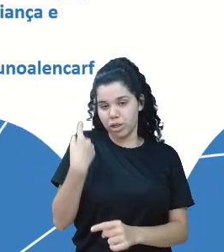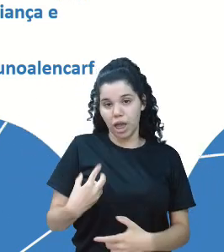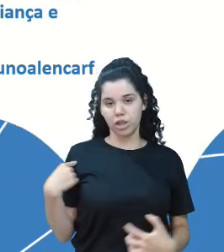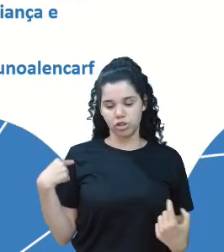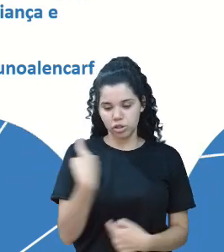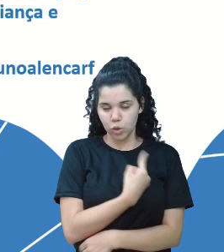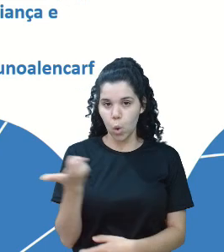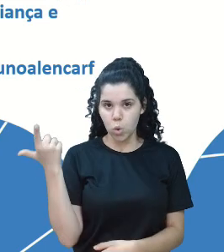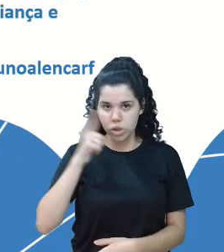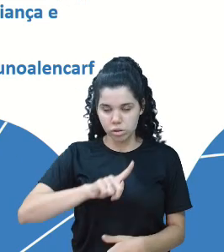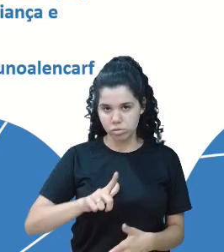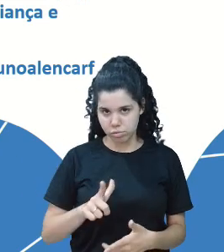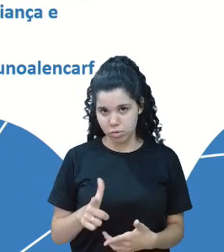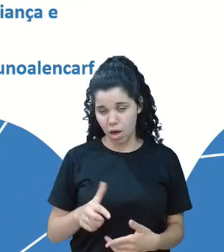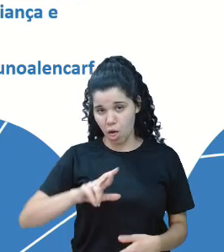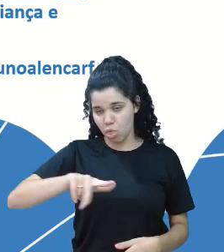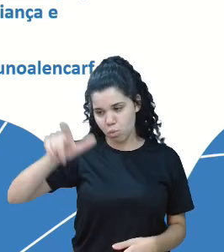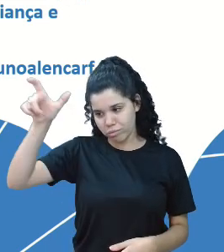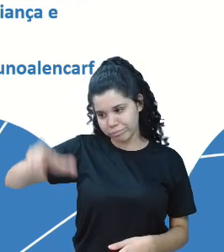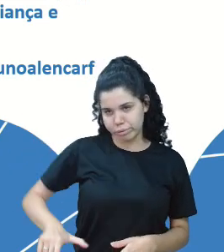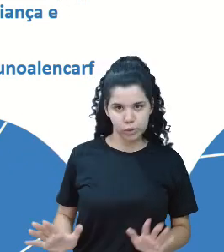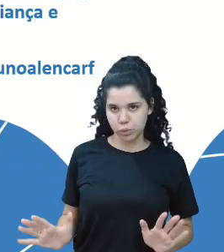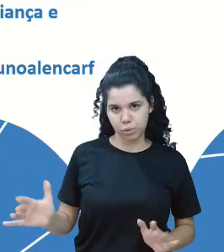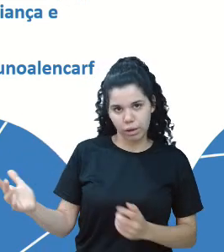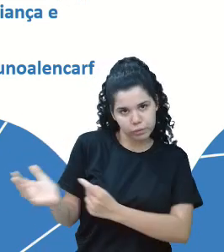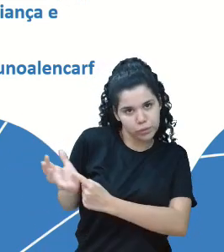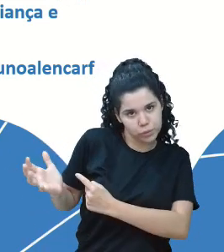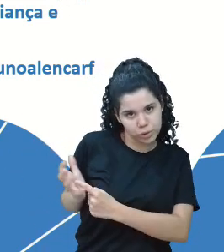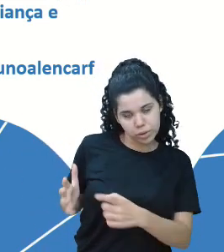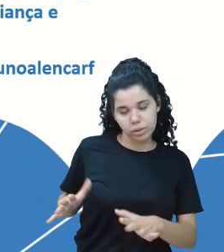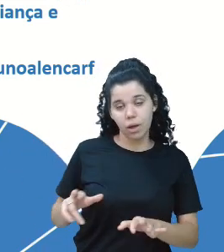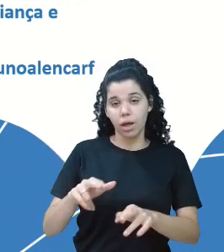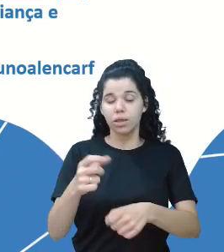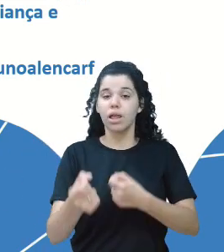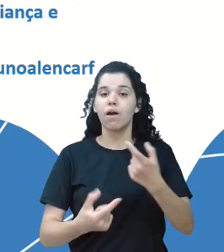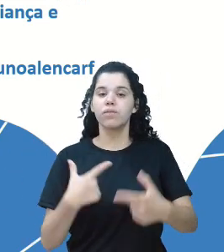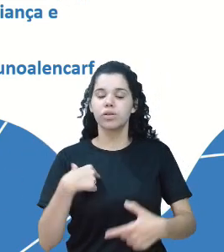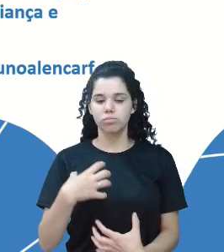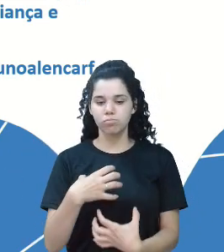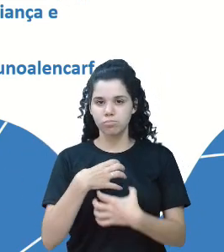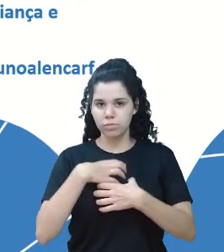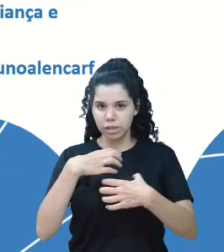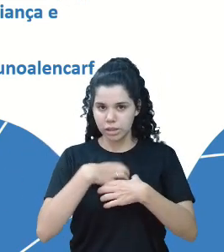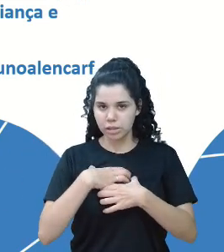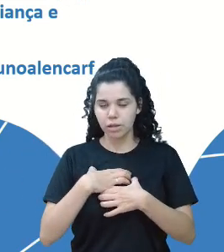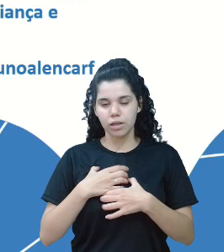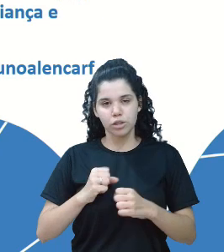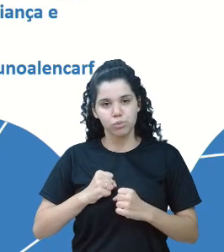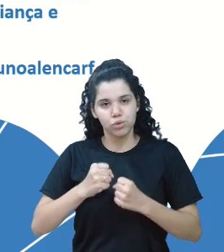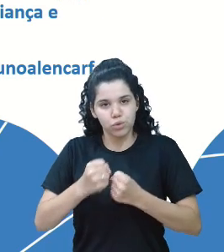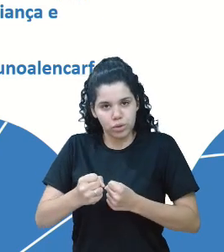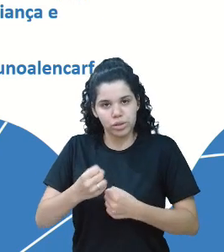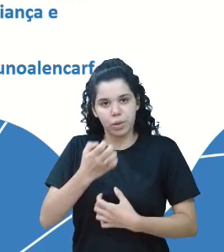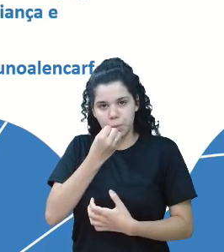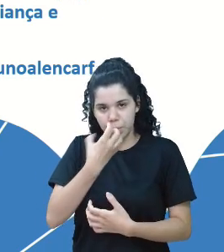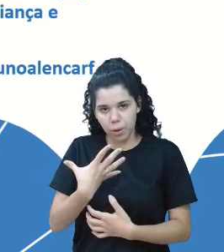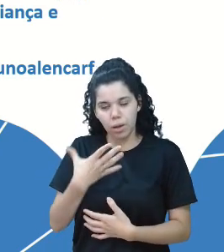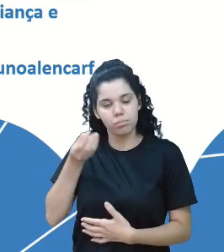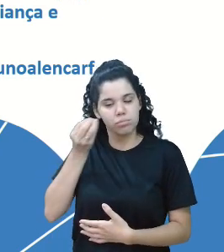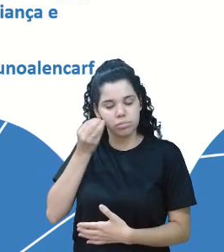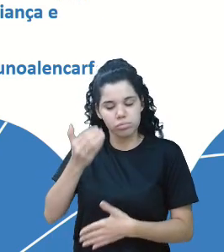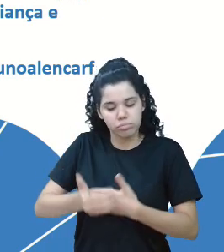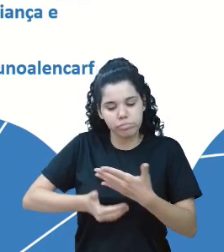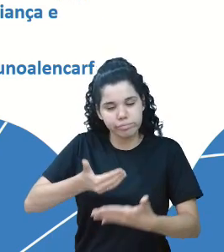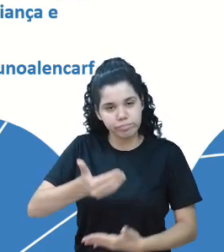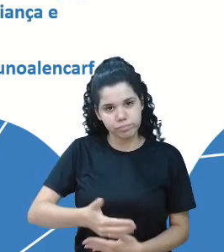nós mesmos, nunca nos outros. Talvez fazer algo de coração, por mínimo que seja um bom caminho para começar o